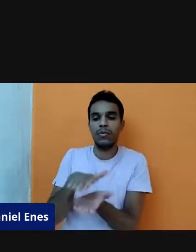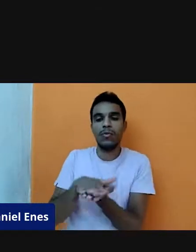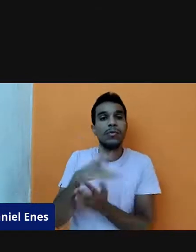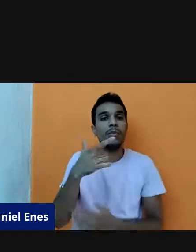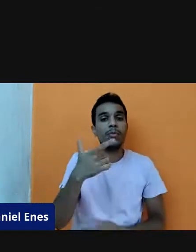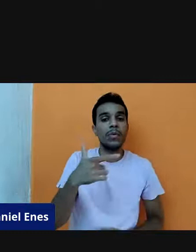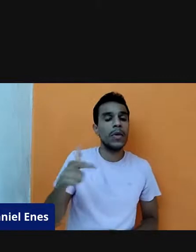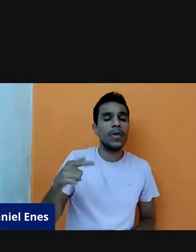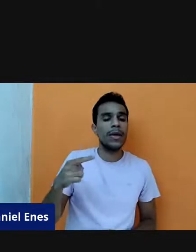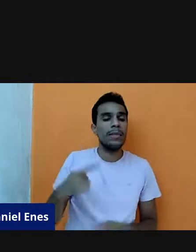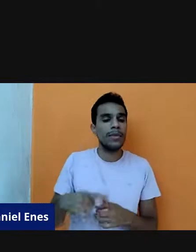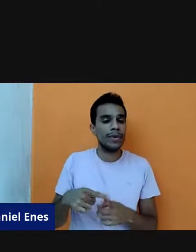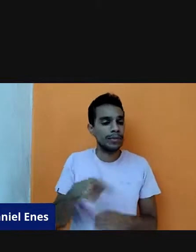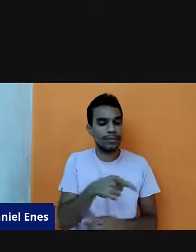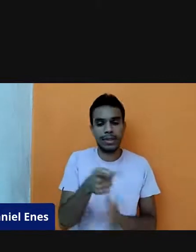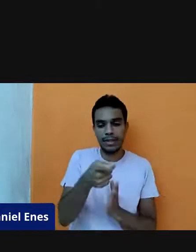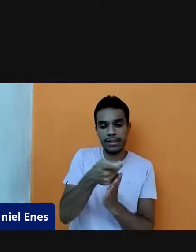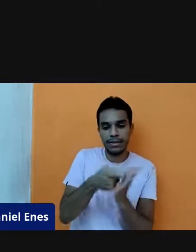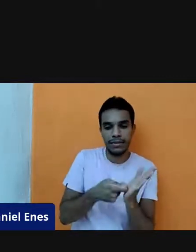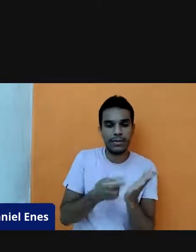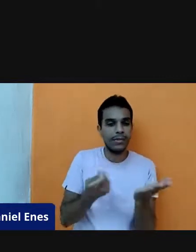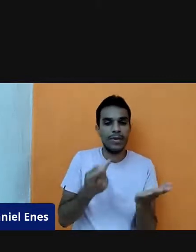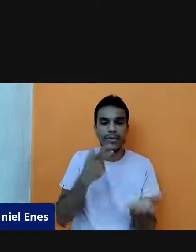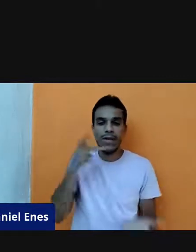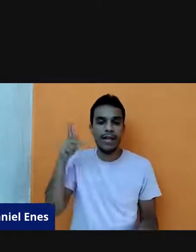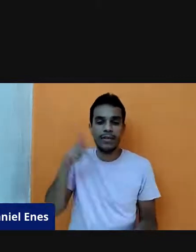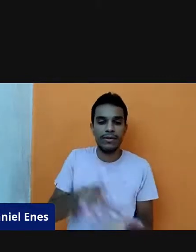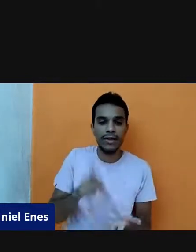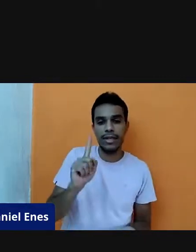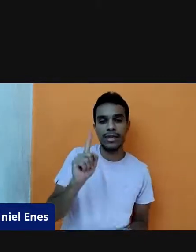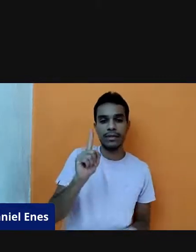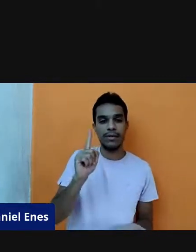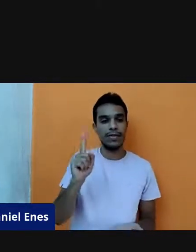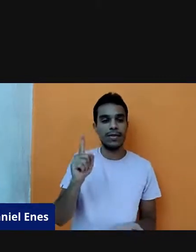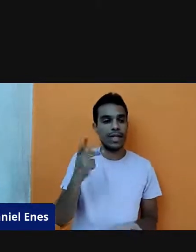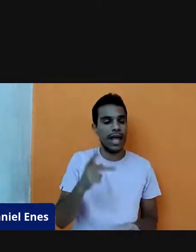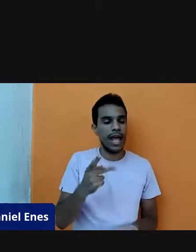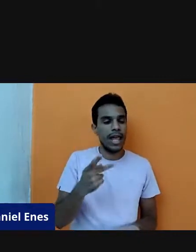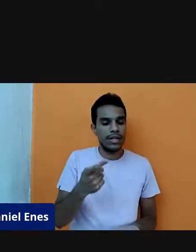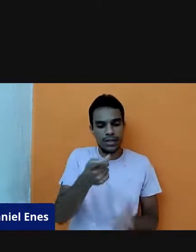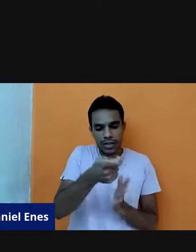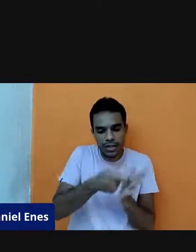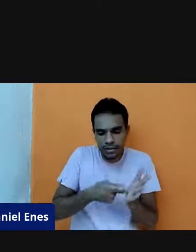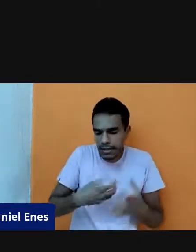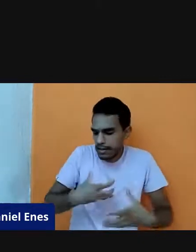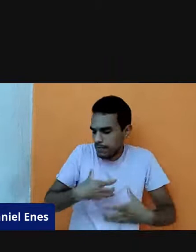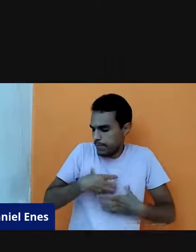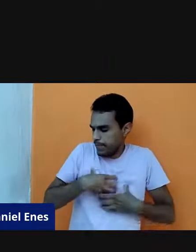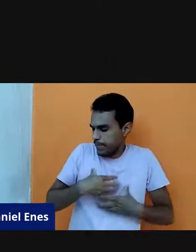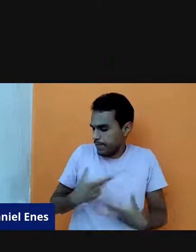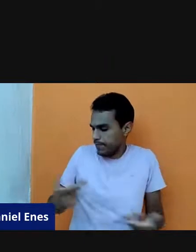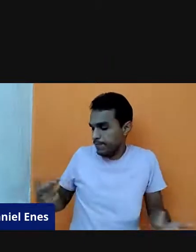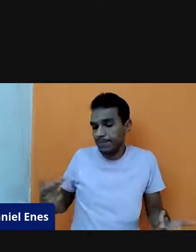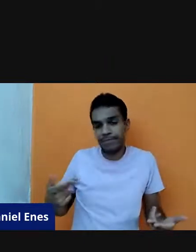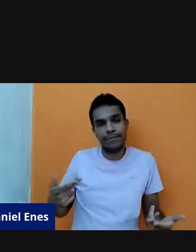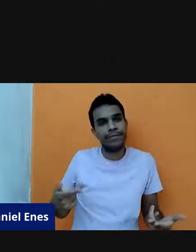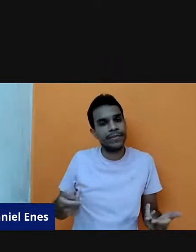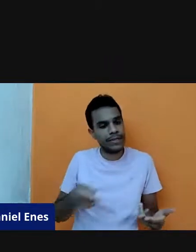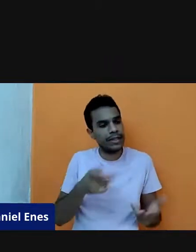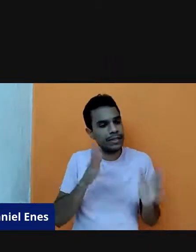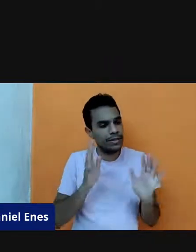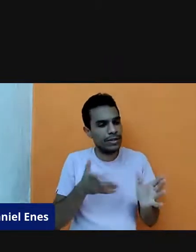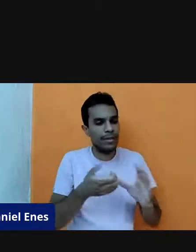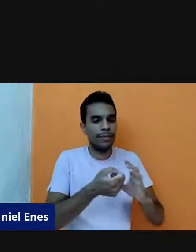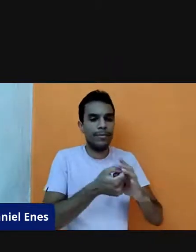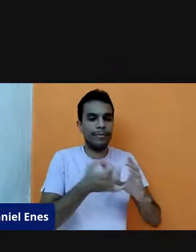na verdade, ela não escrevia sobre fatos, ela escrevia sobre sensações. Então, isso já era uma característica